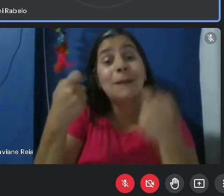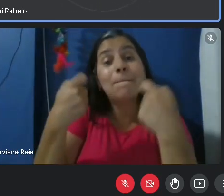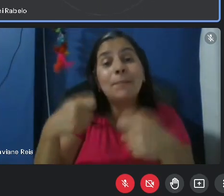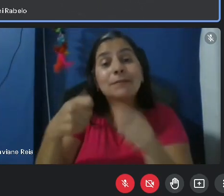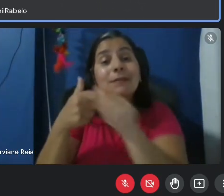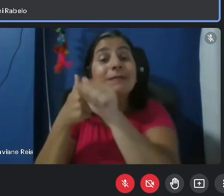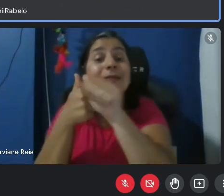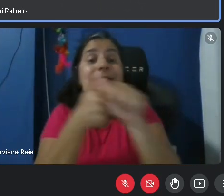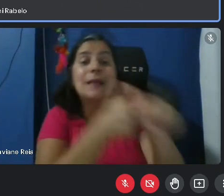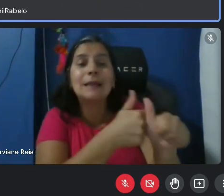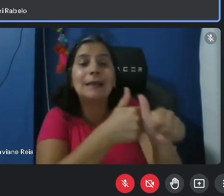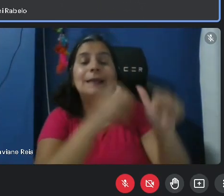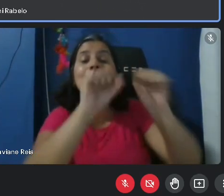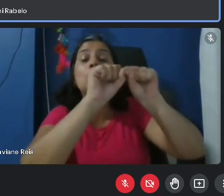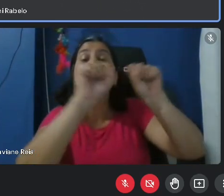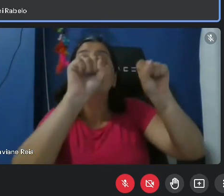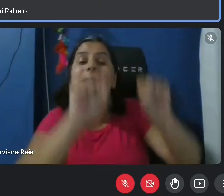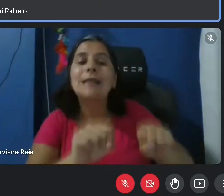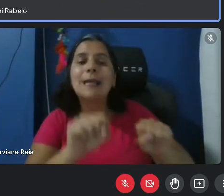sinais.